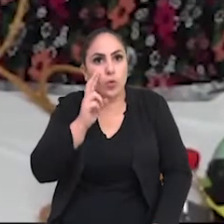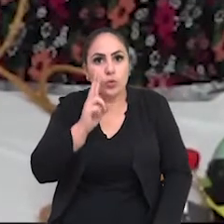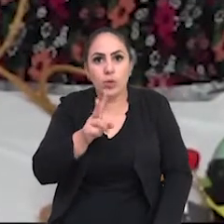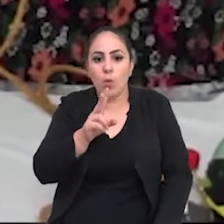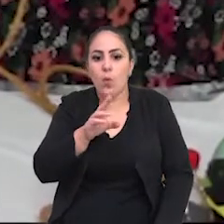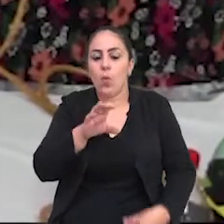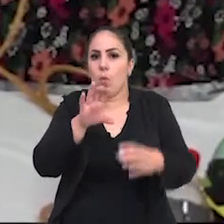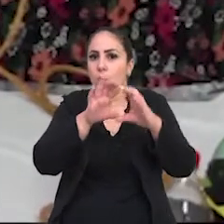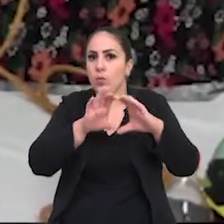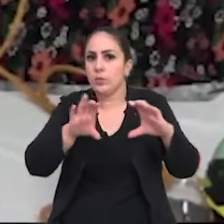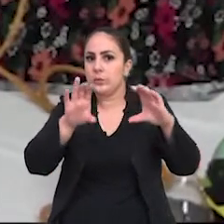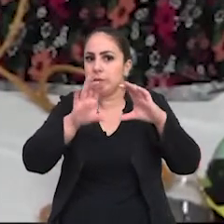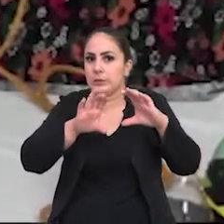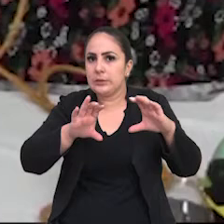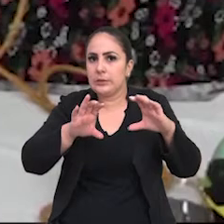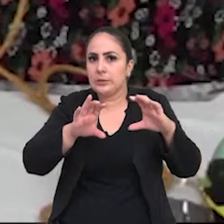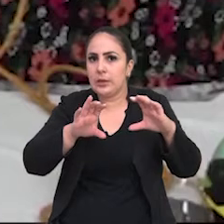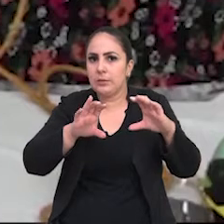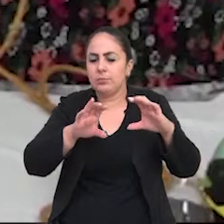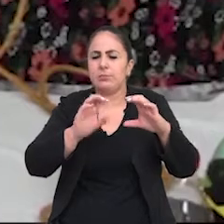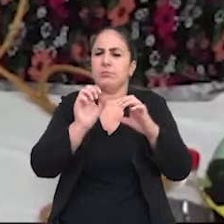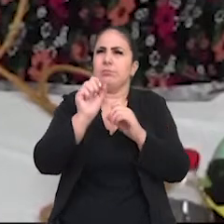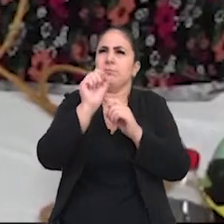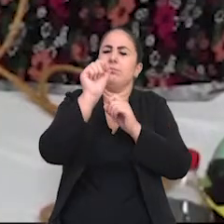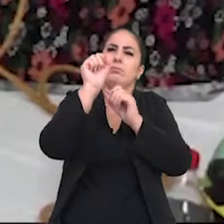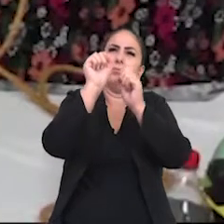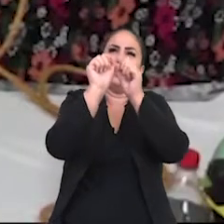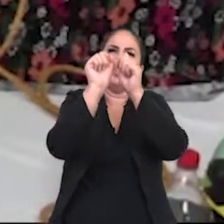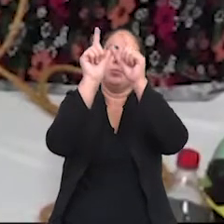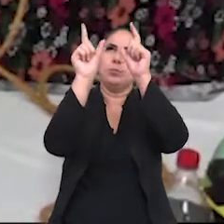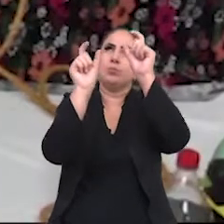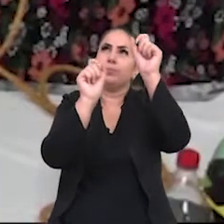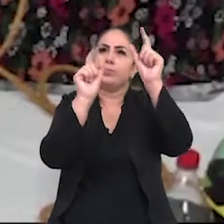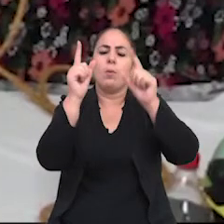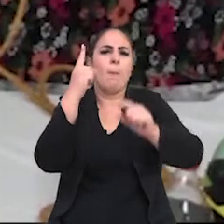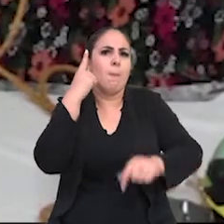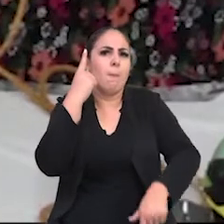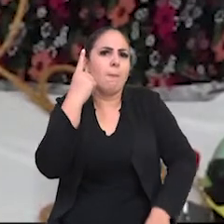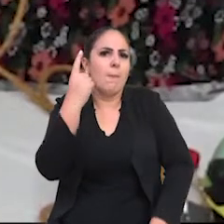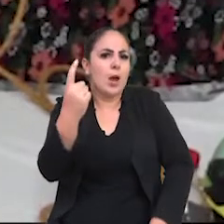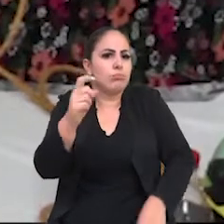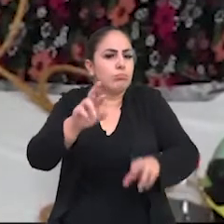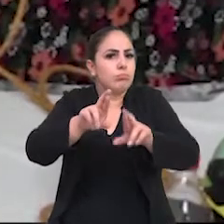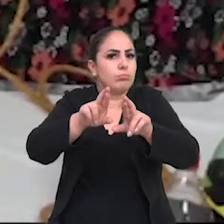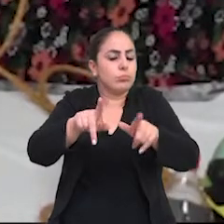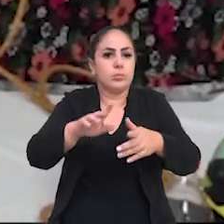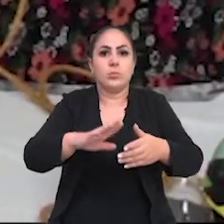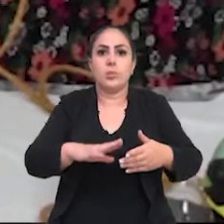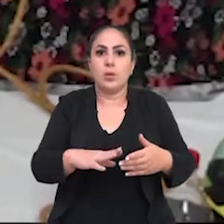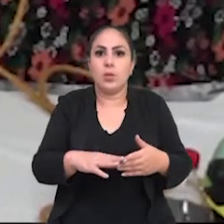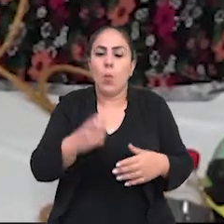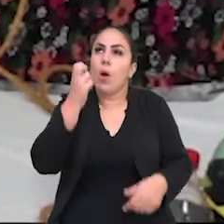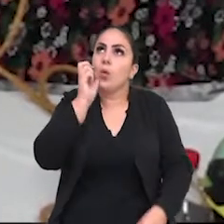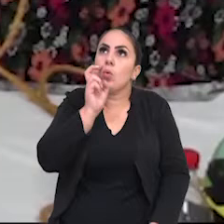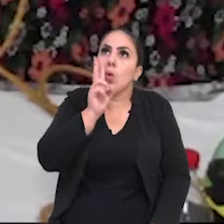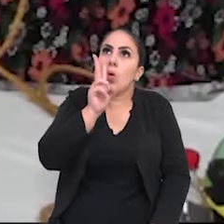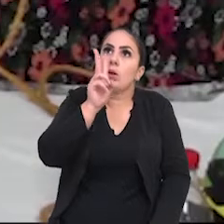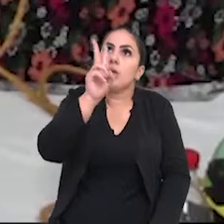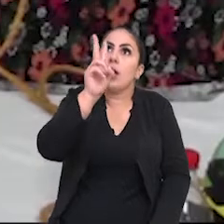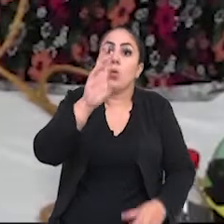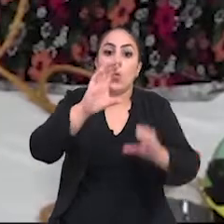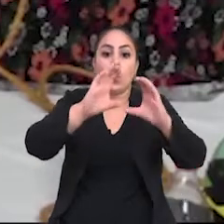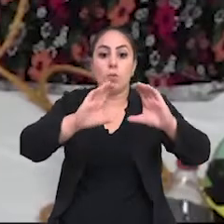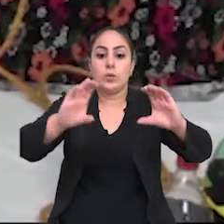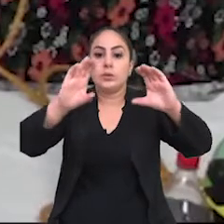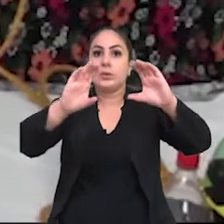Aí, o céu deu um brilhozinho esquisito, fez um barulho diferente. Quando eles olharam,